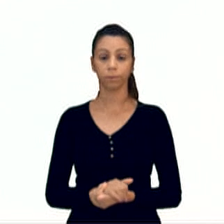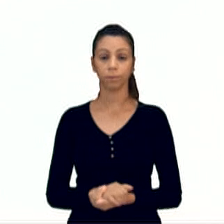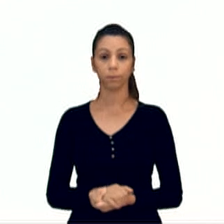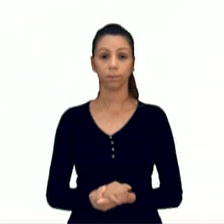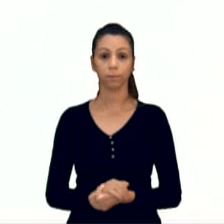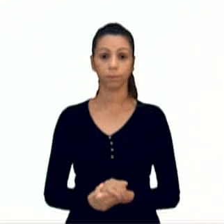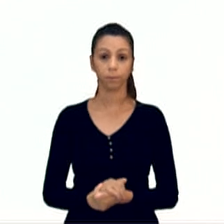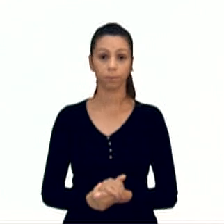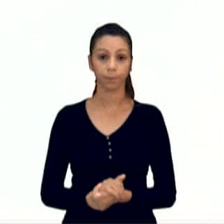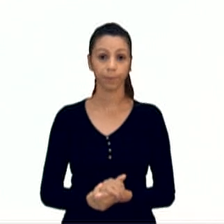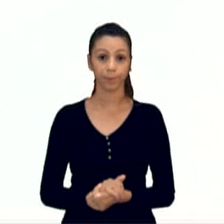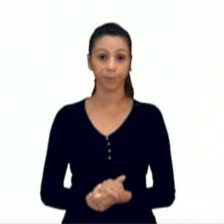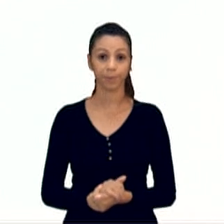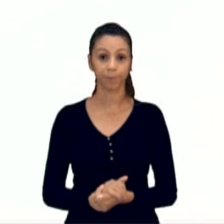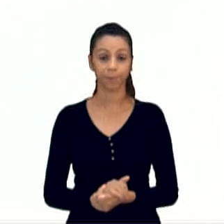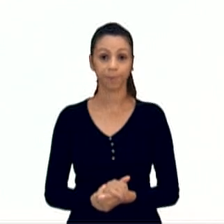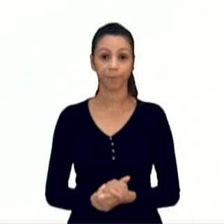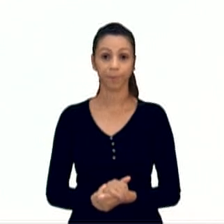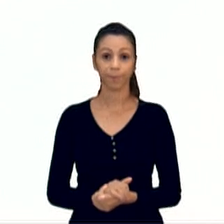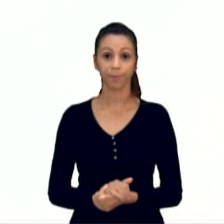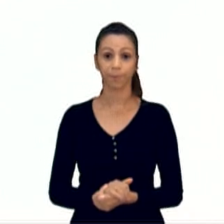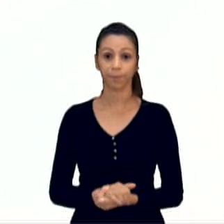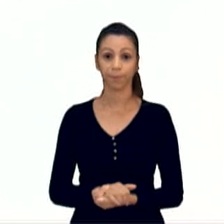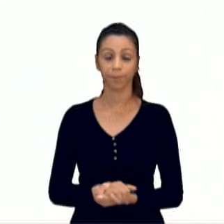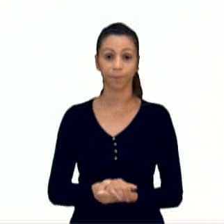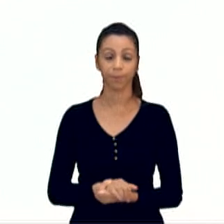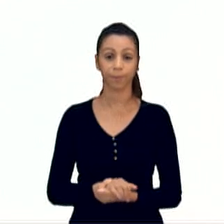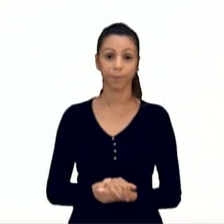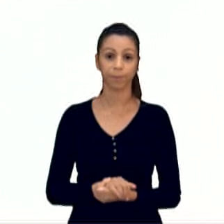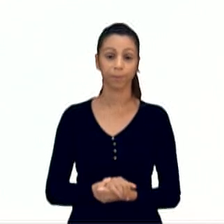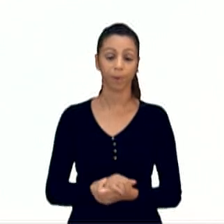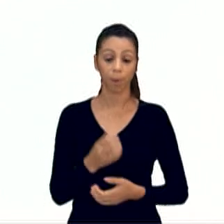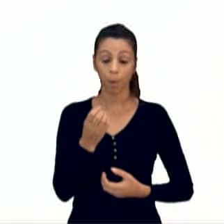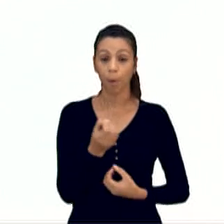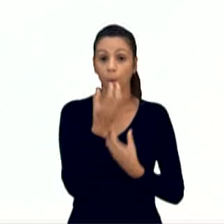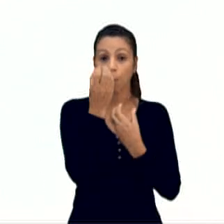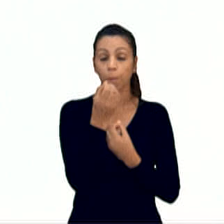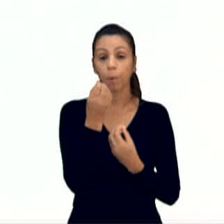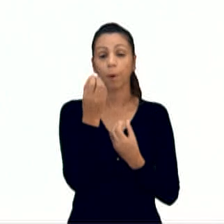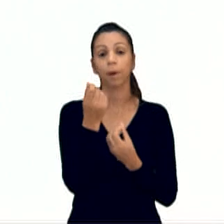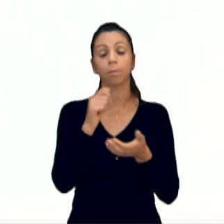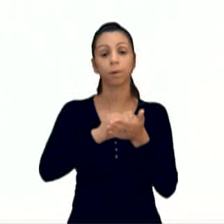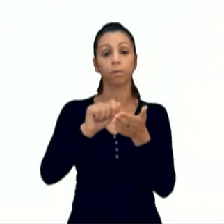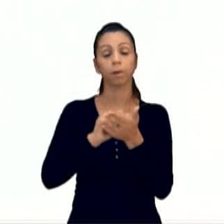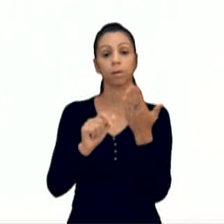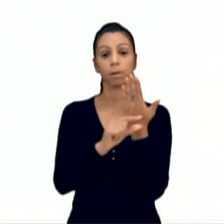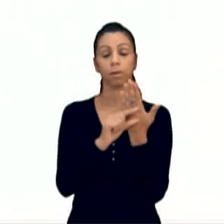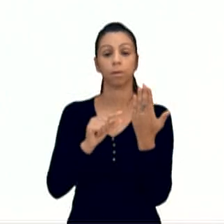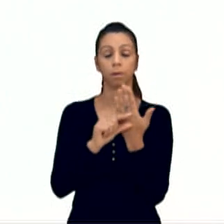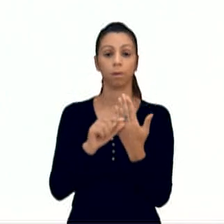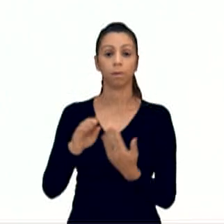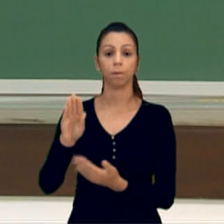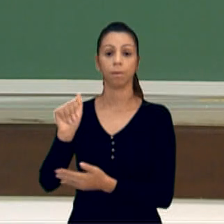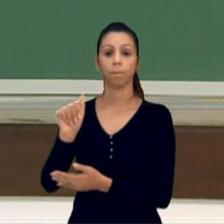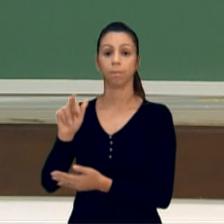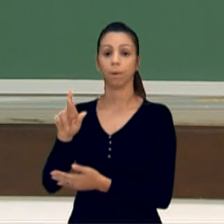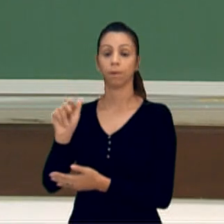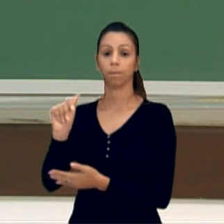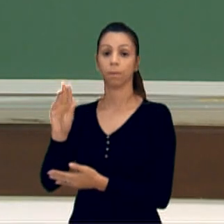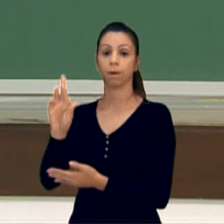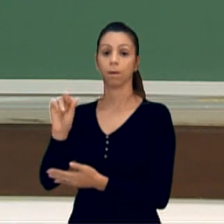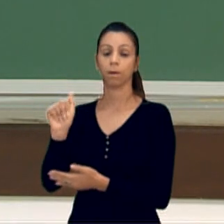Zillner is about true friendship. Então, o poema que foi escrito pela Bárbara é sobre